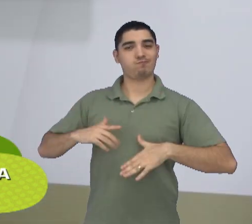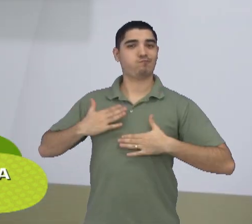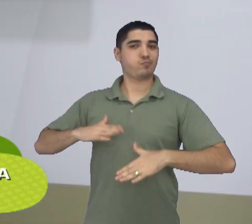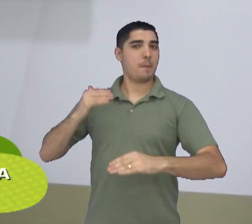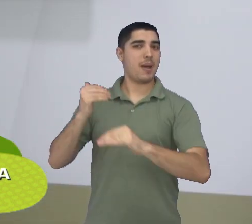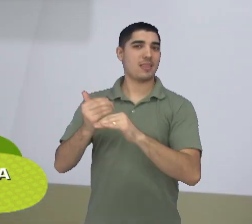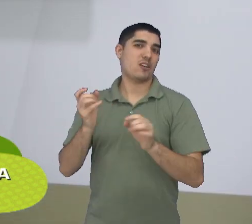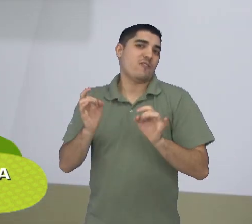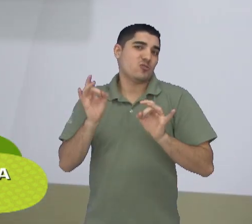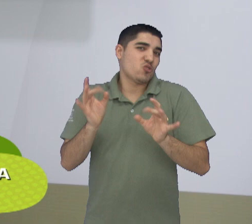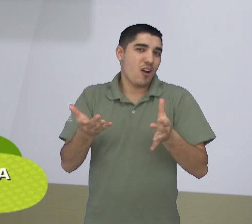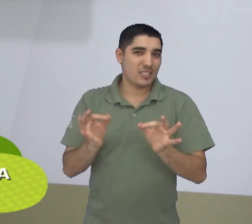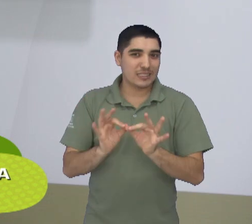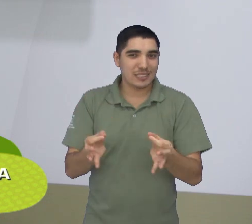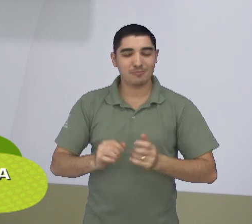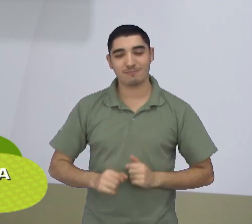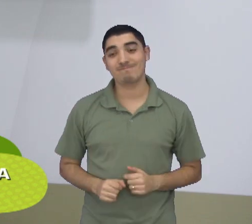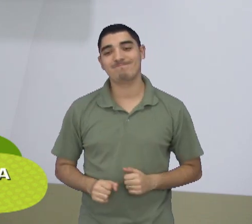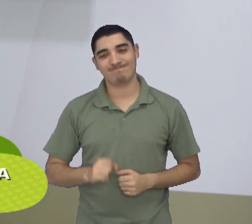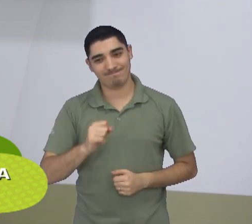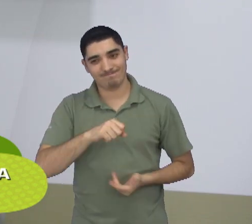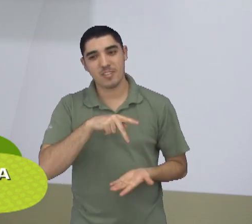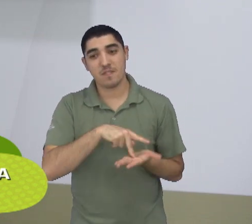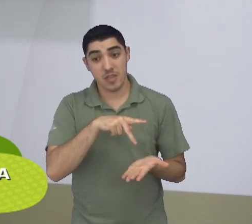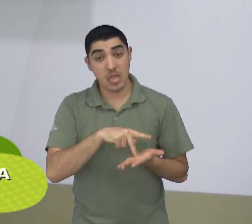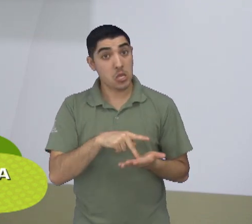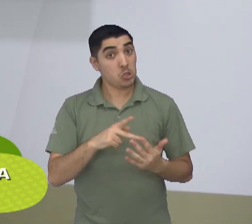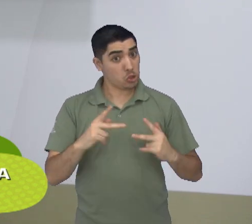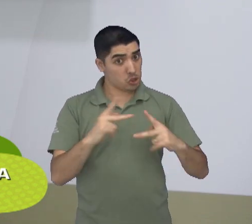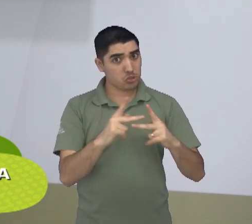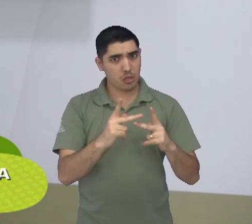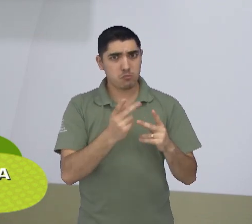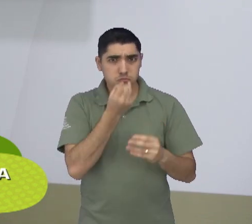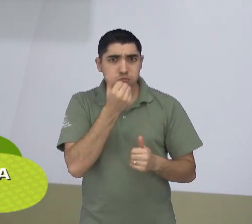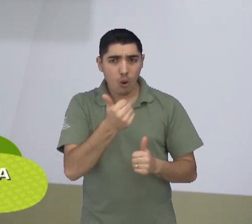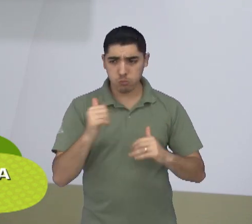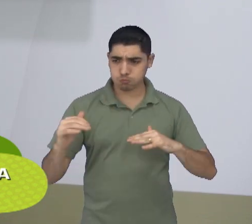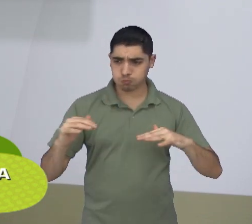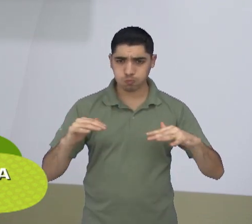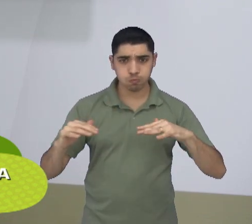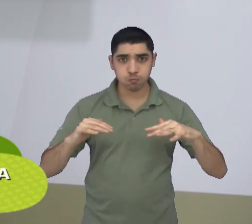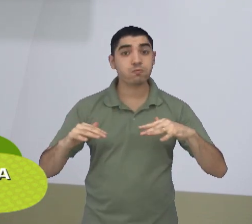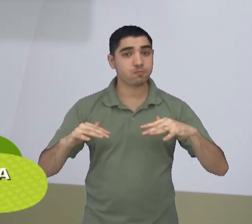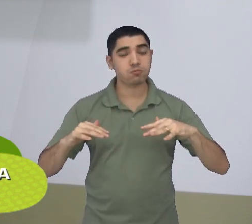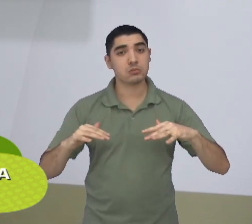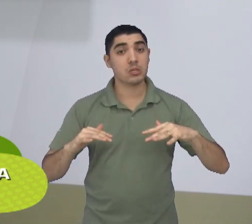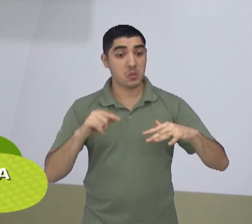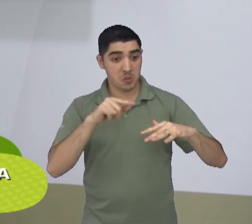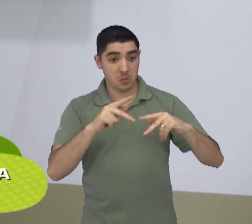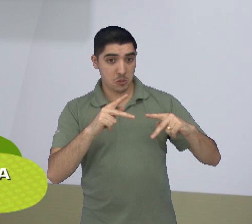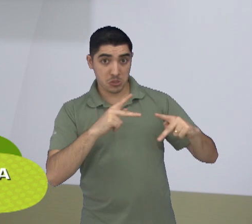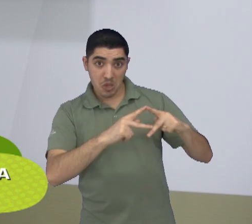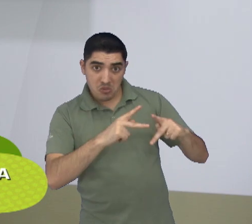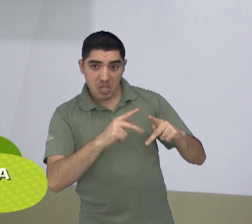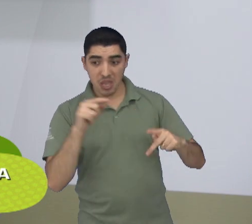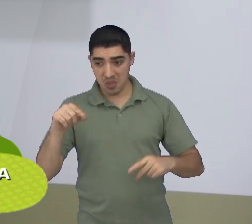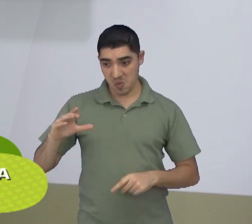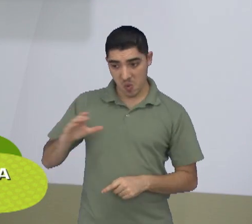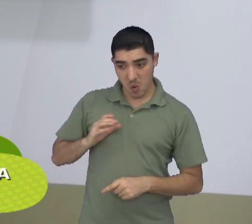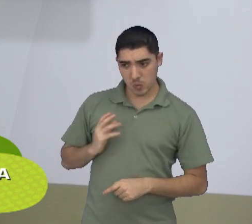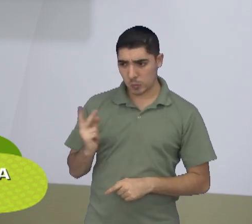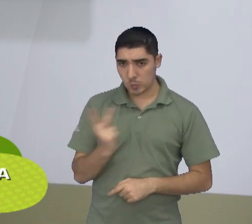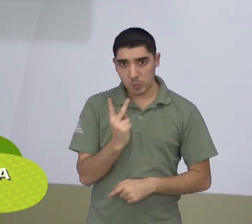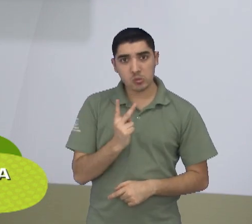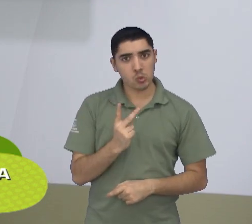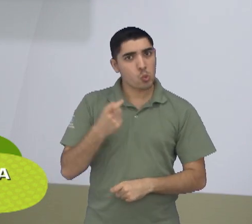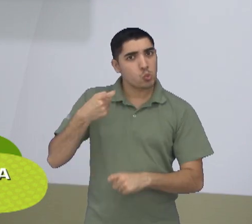certeza, Bruno. O São José, ele fez um jogaço, né? Esse 4-4 demonstra como que as equipes, elas estão até